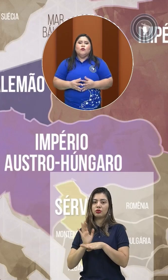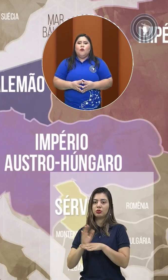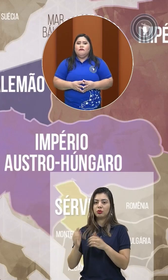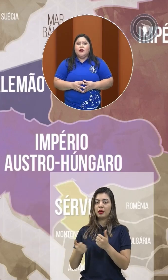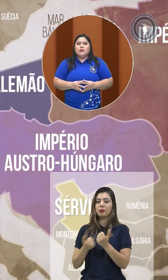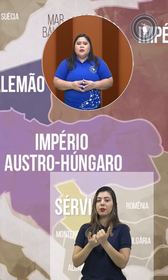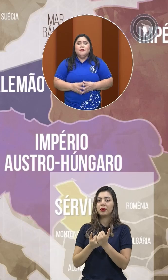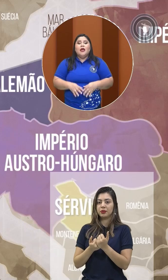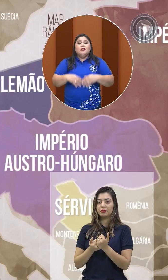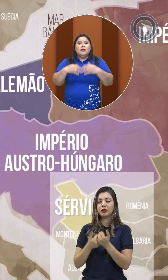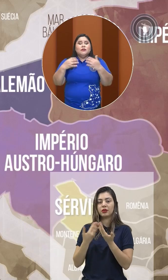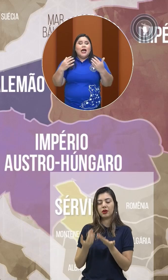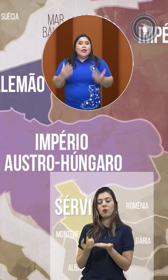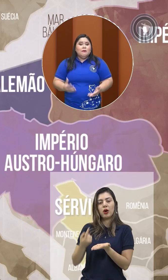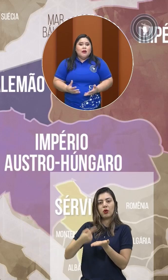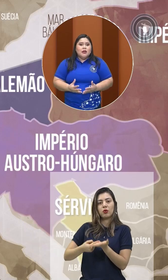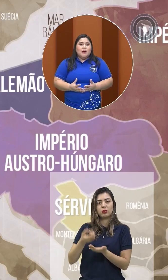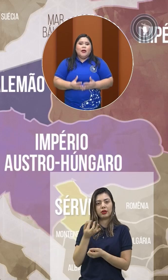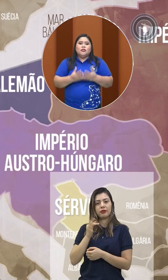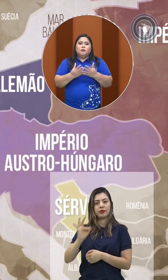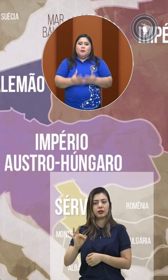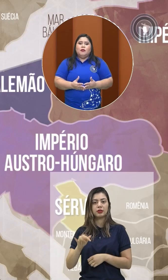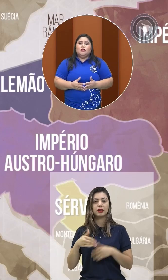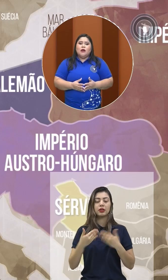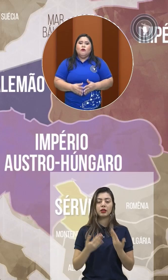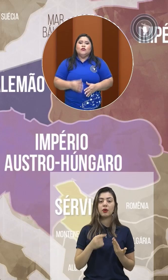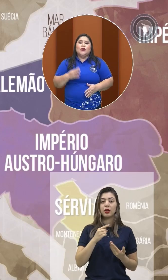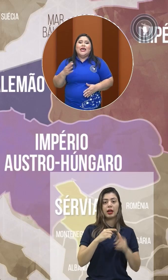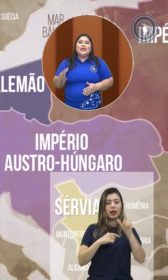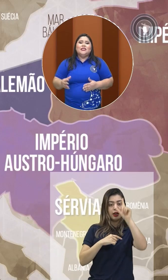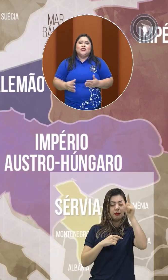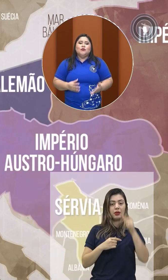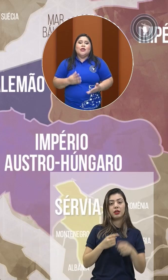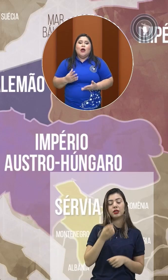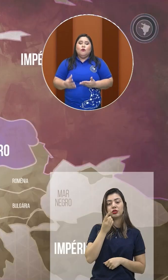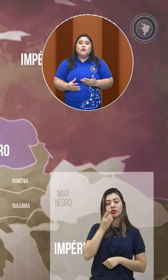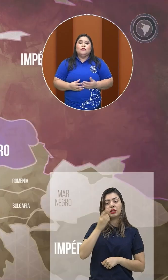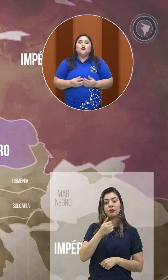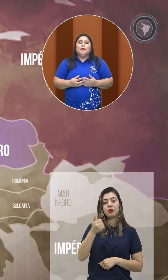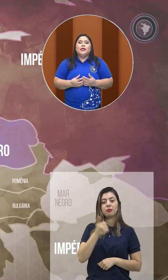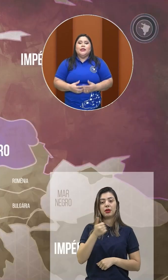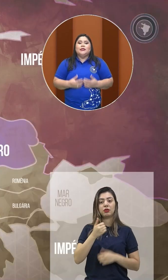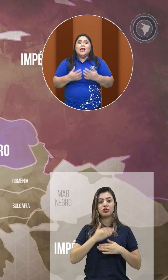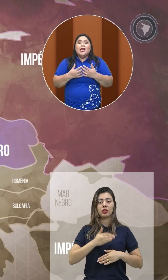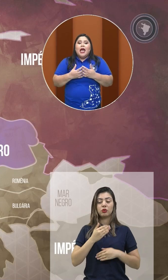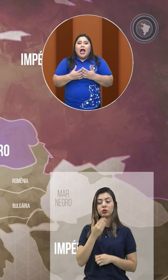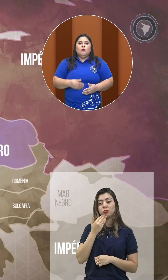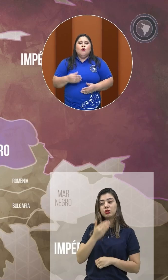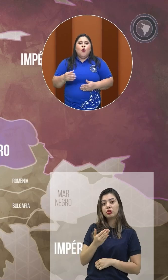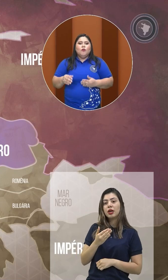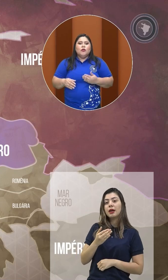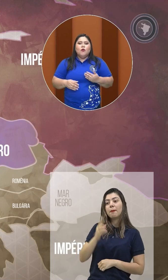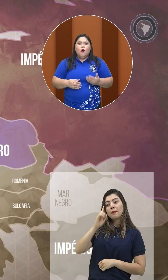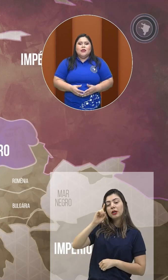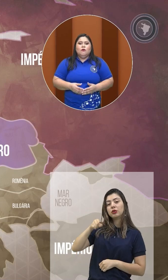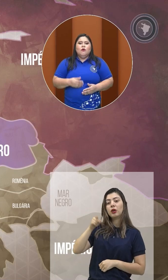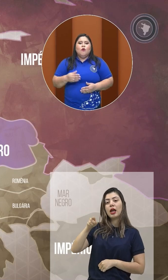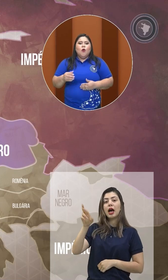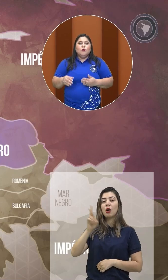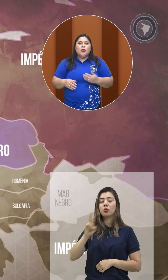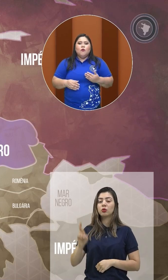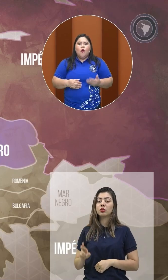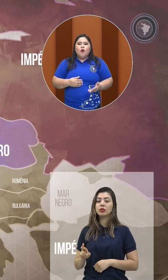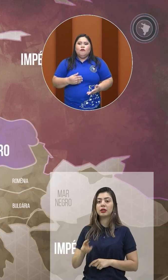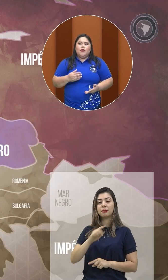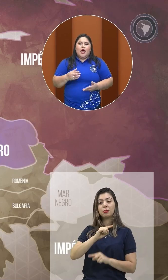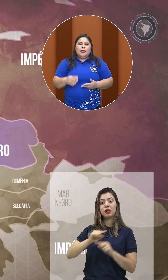seu acordo com a França. Temos a Alemanha, a partir do 1º de agosto, exigiu que a Rússia suspendesse a mobilização.